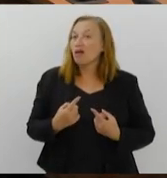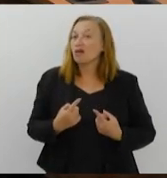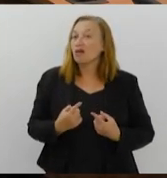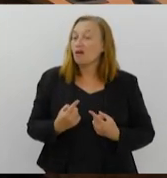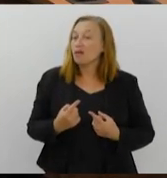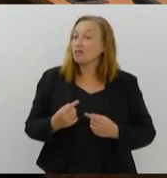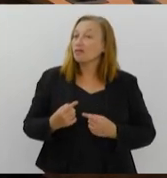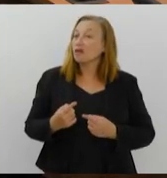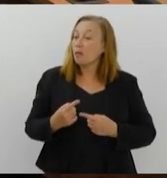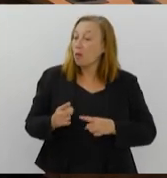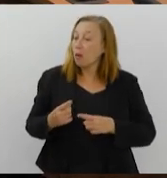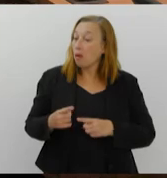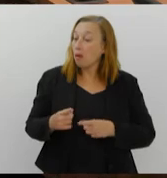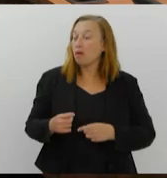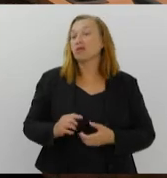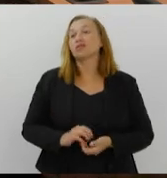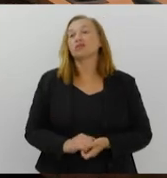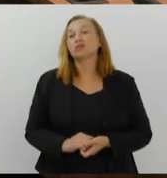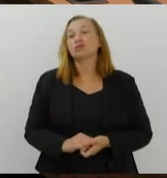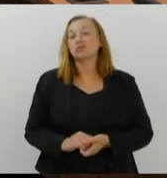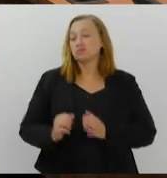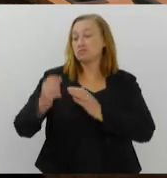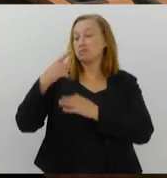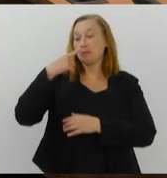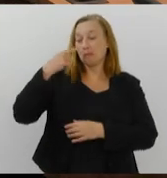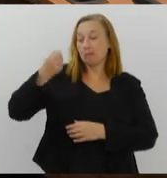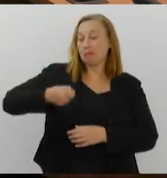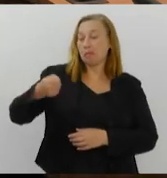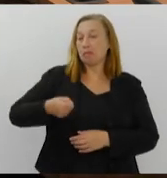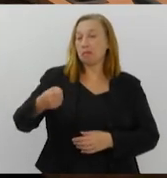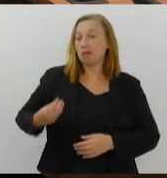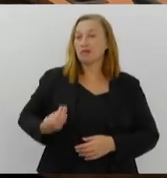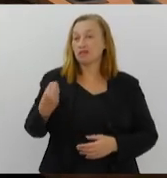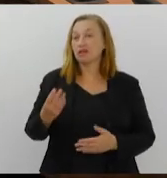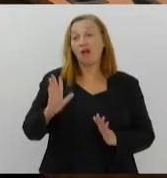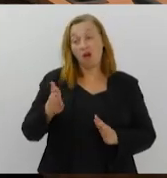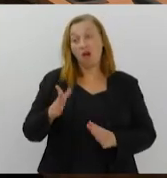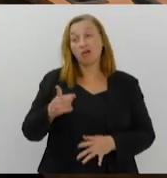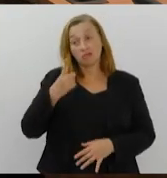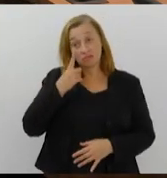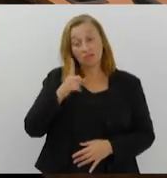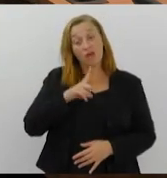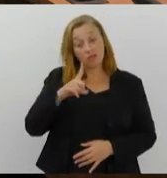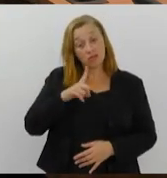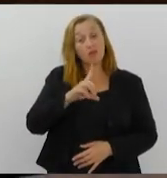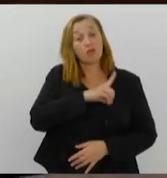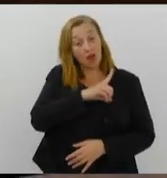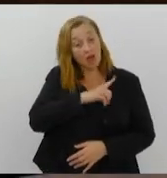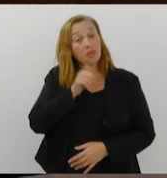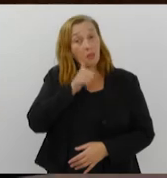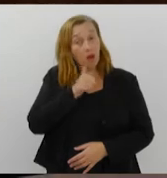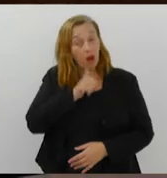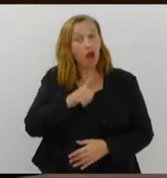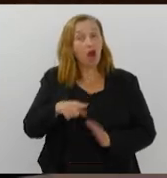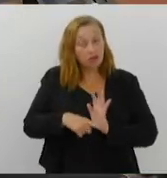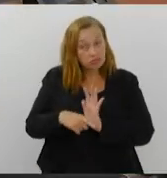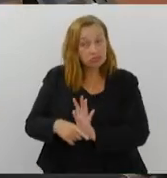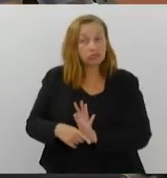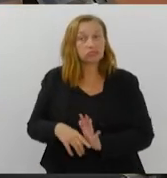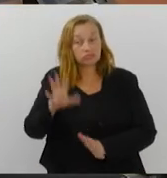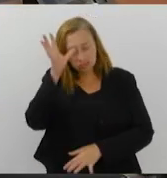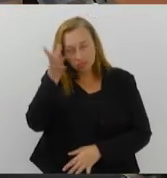Fala, ó, tem uma DEAN, então resolve? Por si só não, mas ajuda. Parabéns.